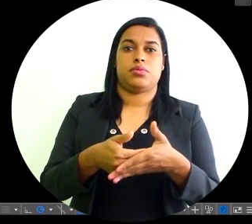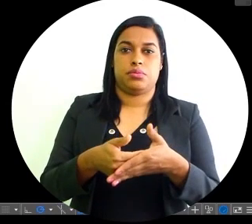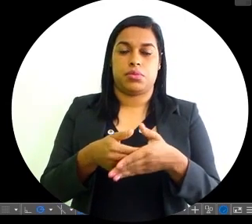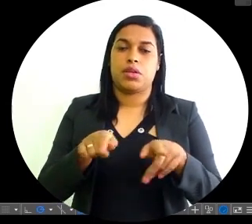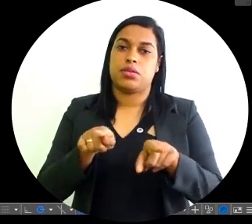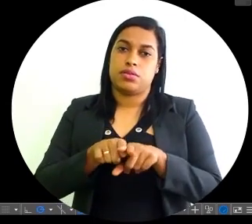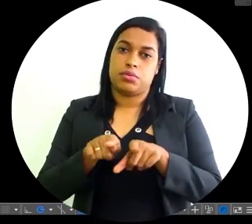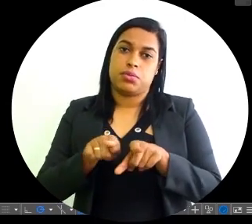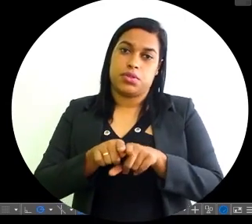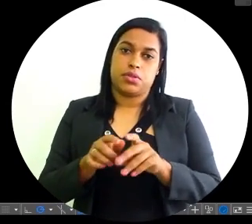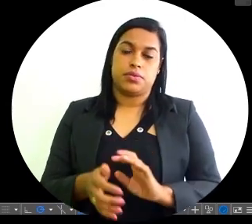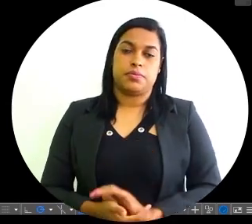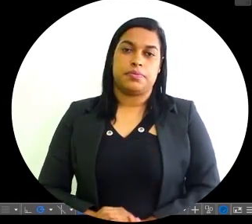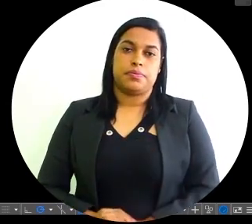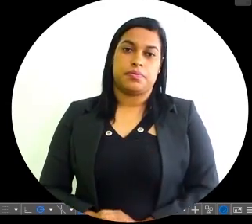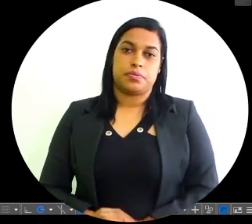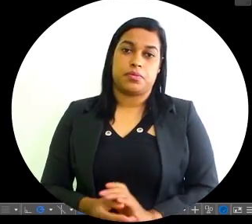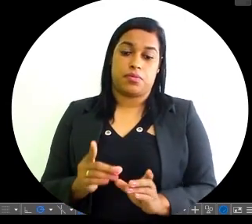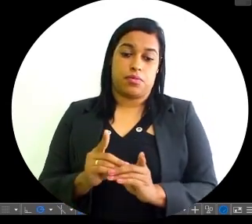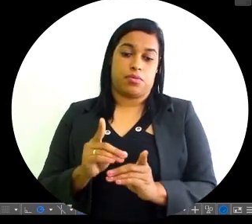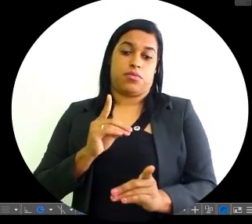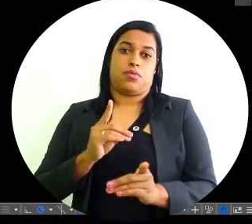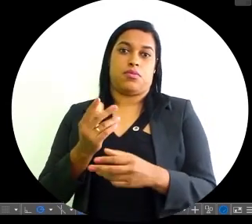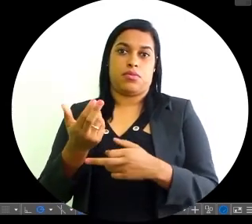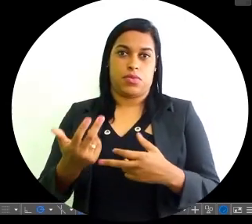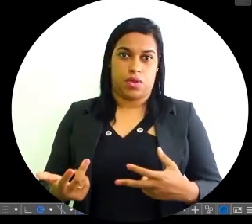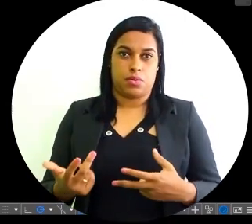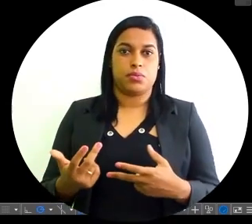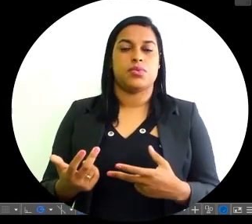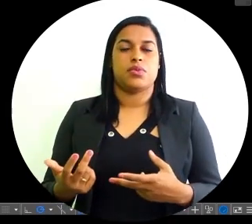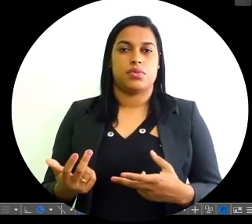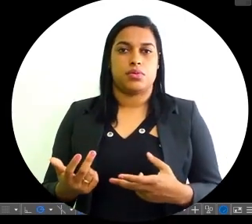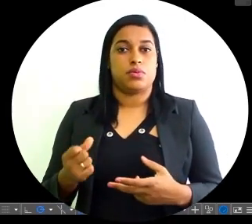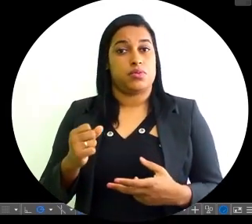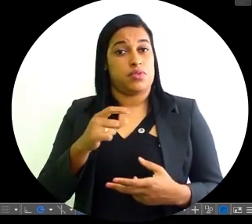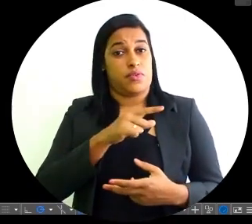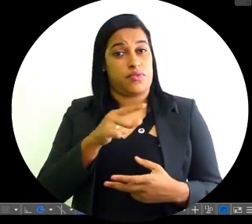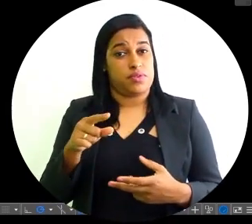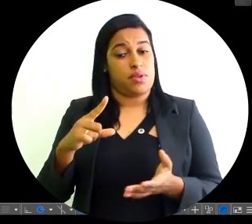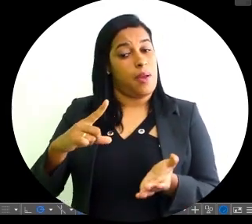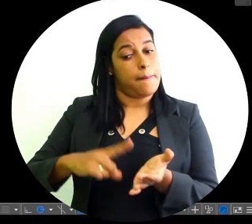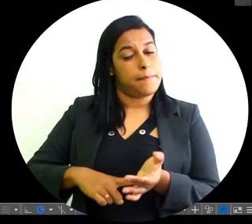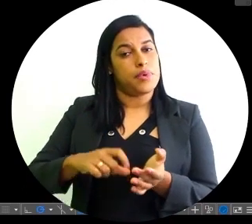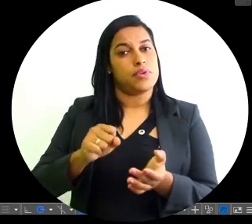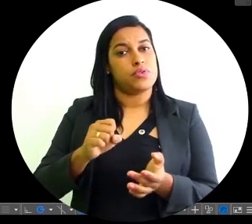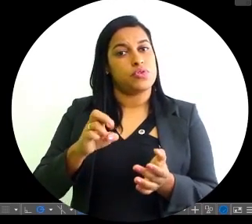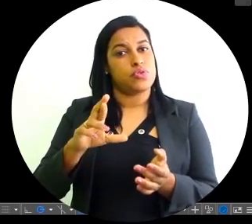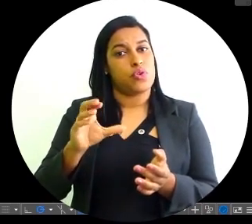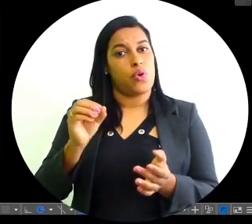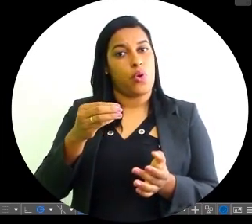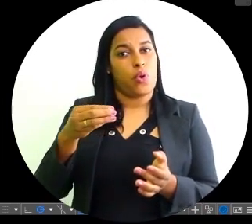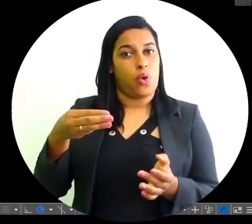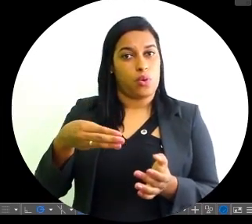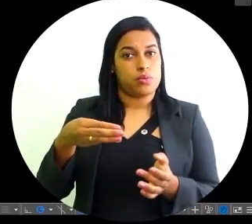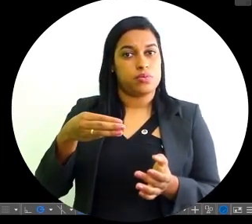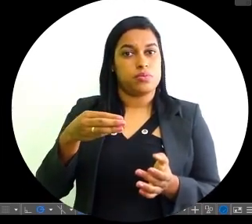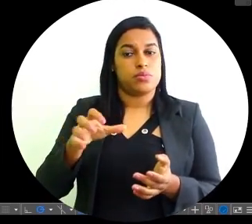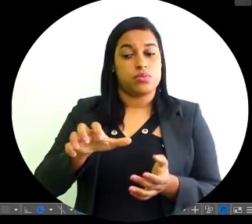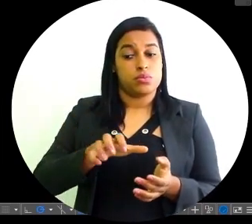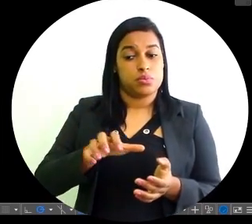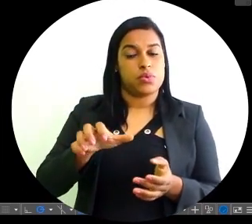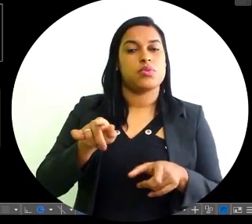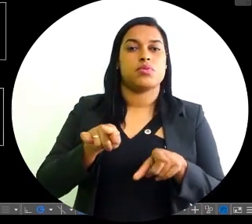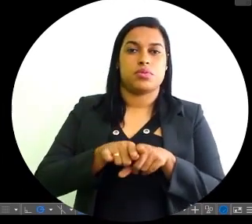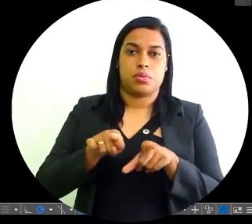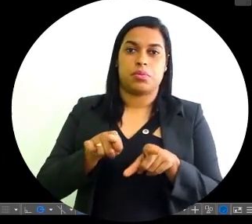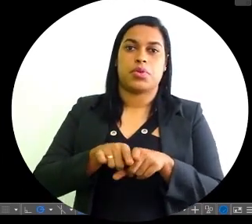e distanciar do objeto. Se você clicar sobre o scroll do mouse, ele aparece essa opção